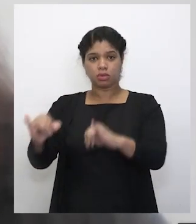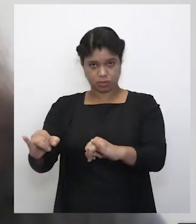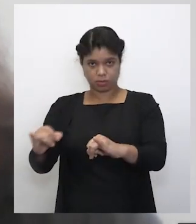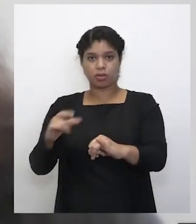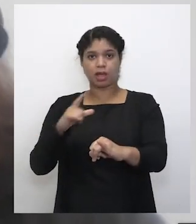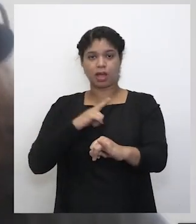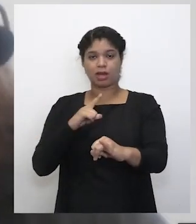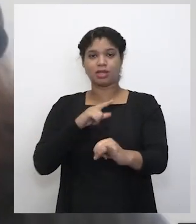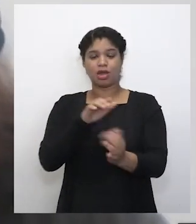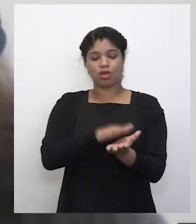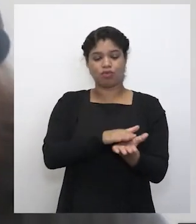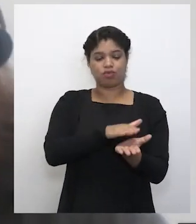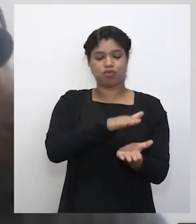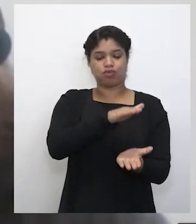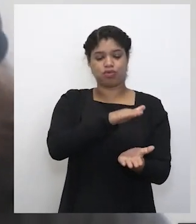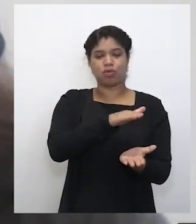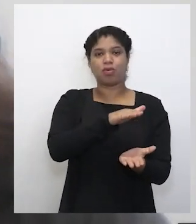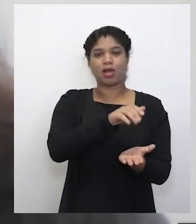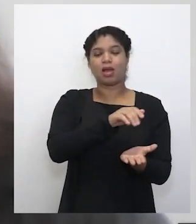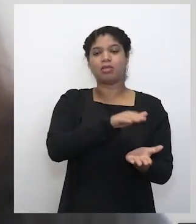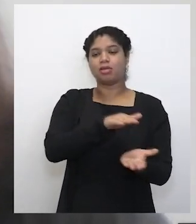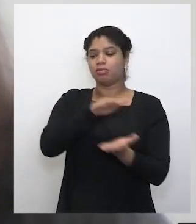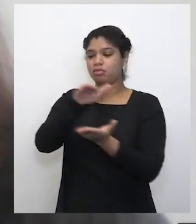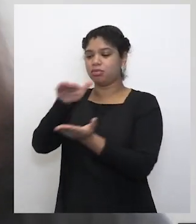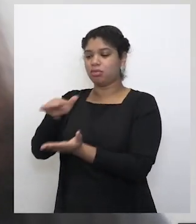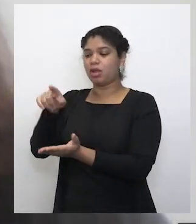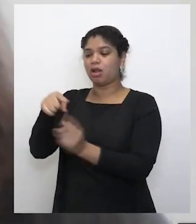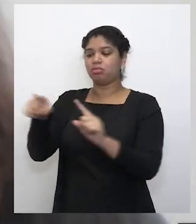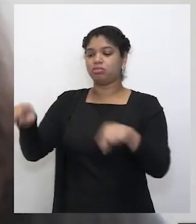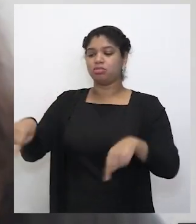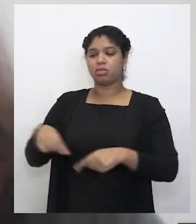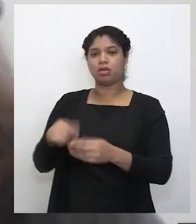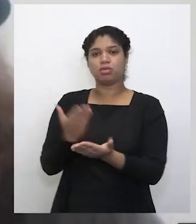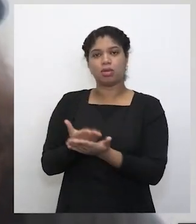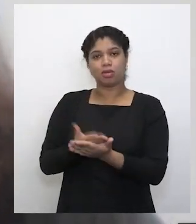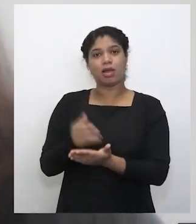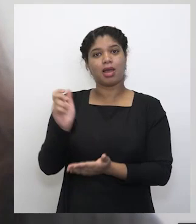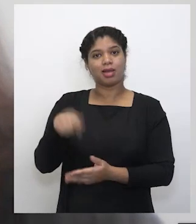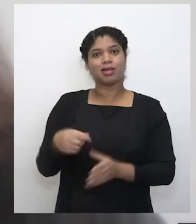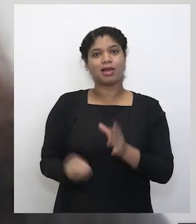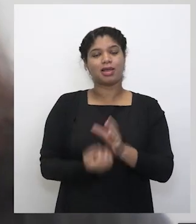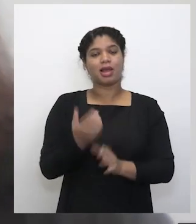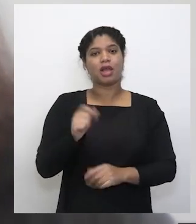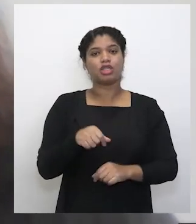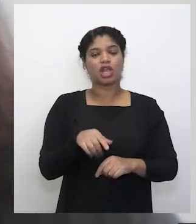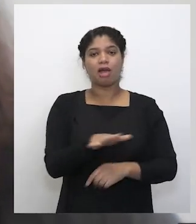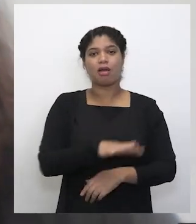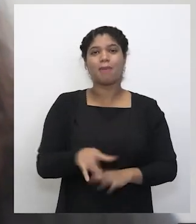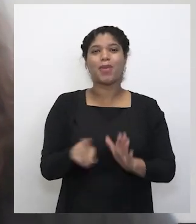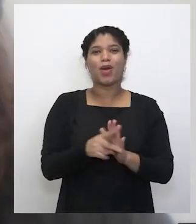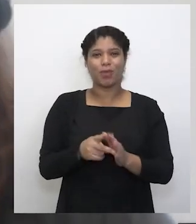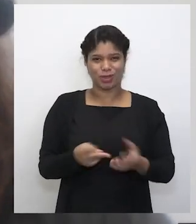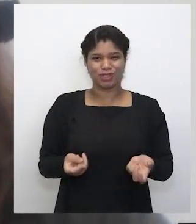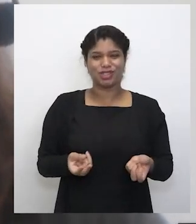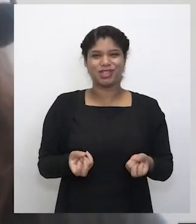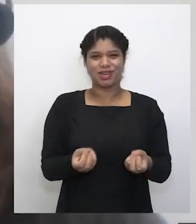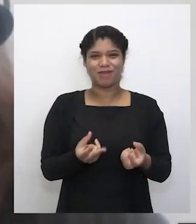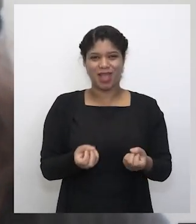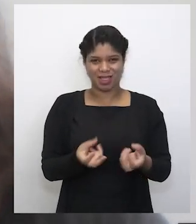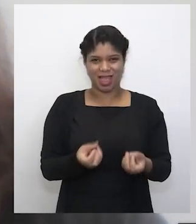um monte daquele e leva para a sala de aula, né? Então é muito importante. A gente pode montar um mercadinho